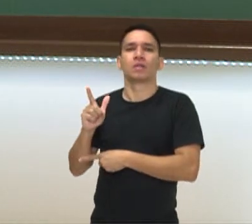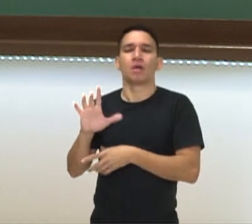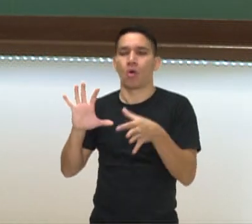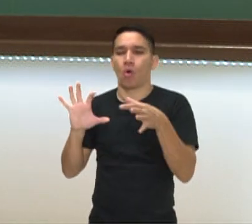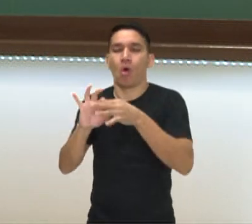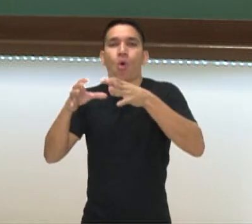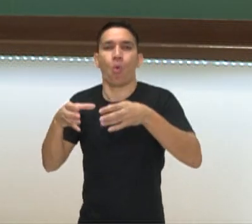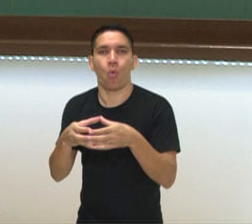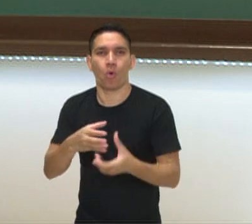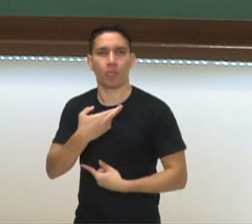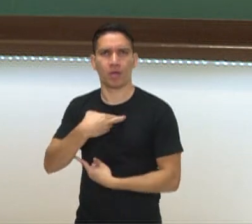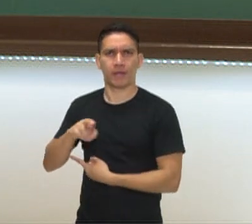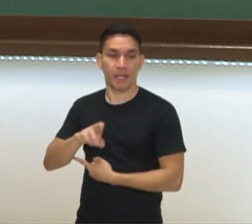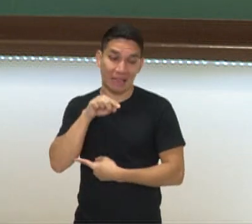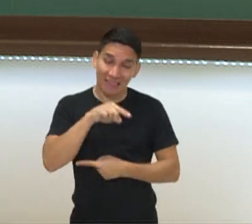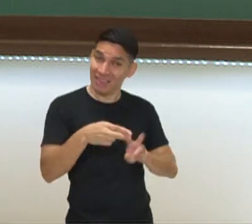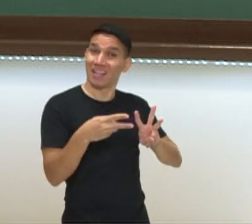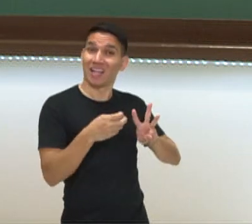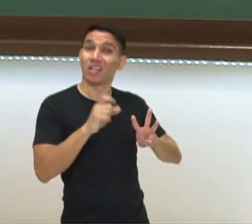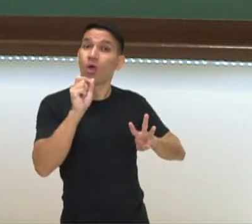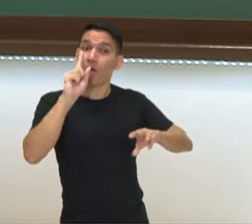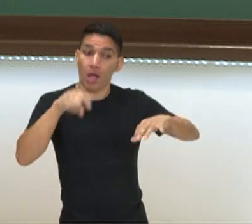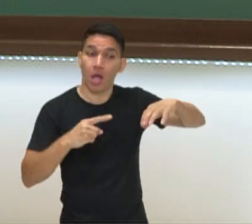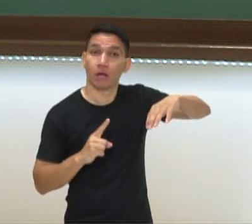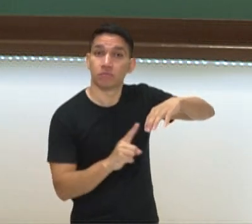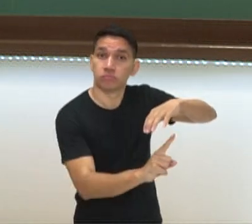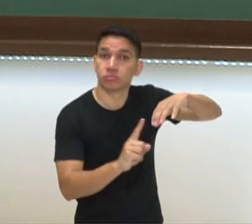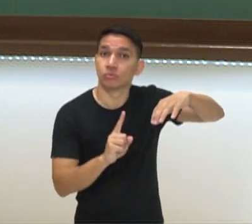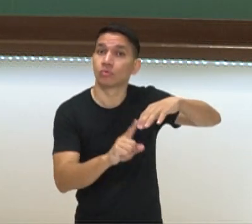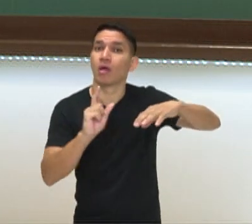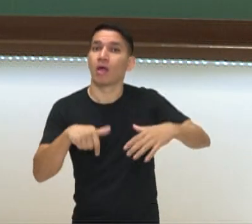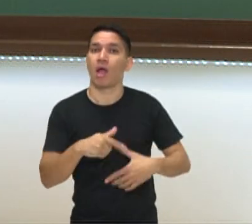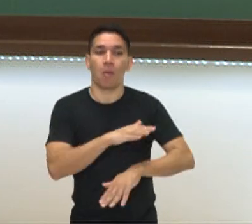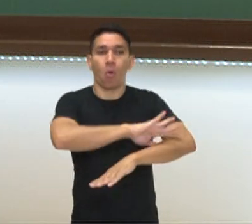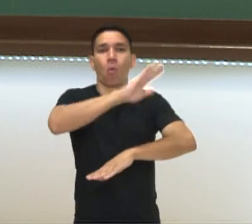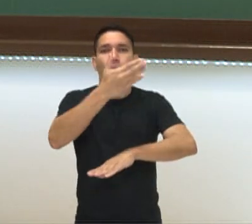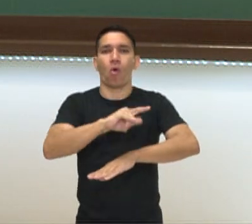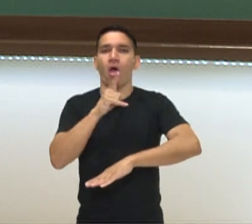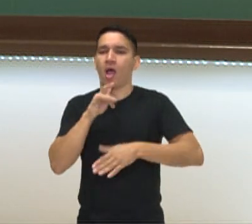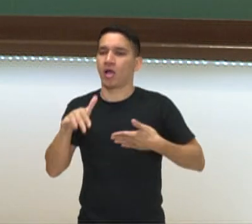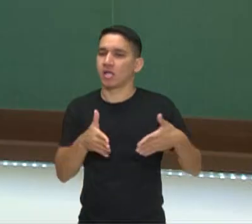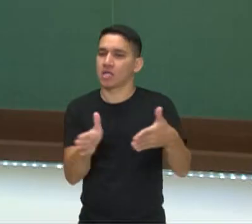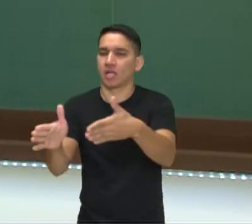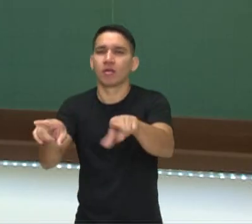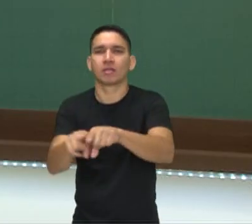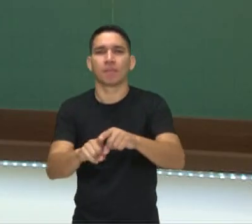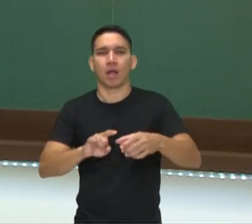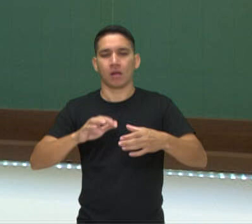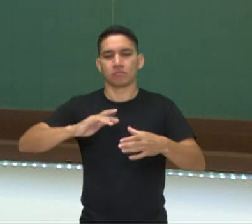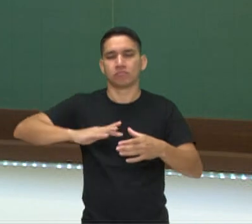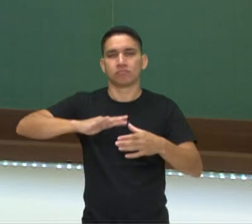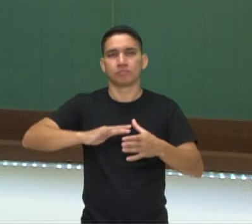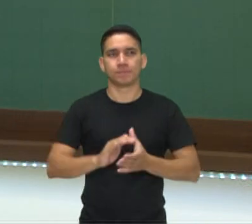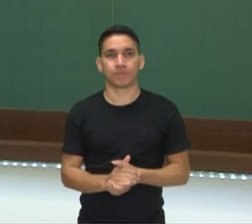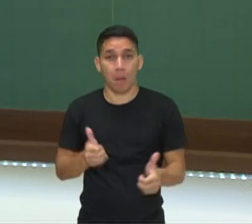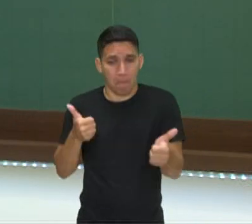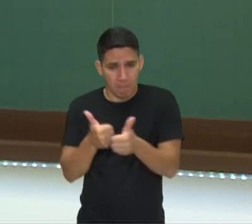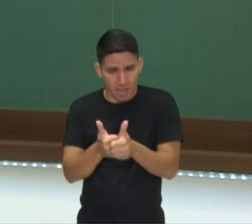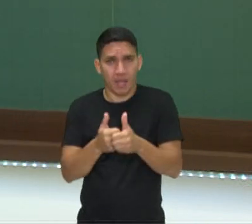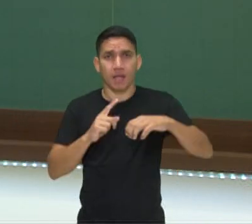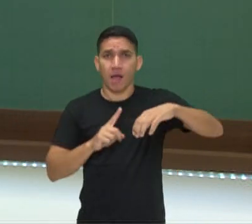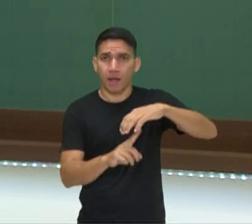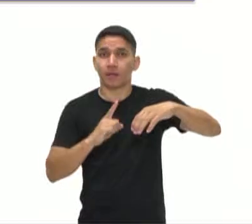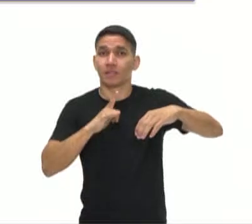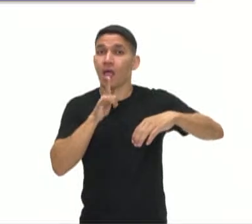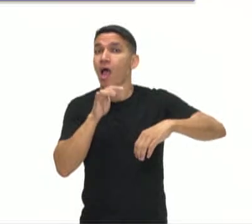religiosas, para os indígenas aí são cavernas, montanhas, rios e lagos. Próximo a essas cavernas tem uma cachoeira,